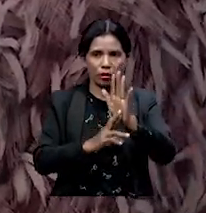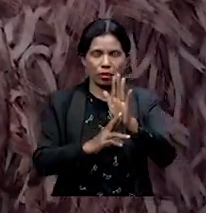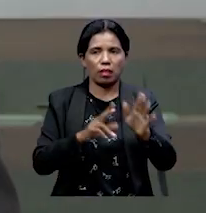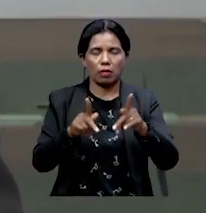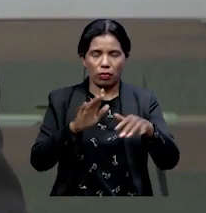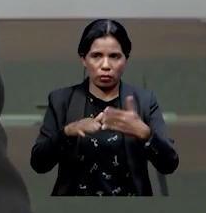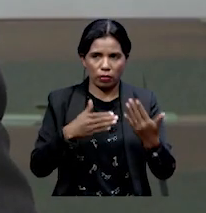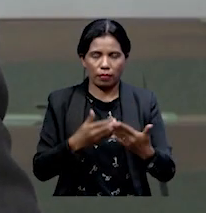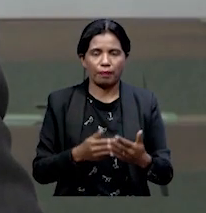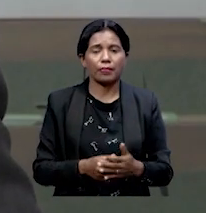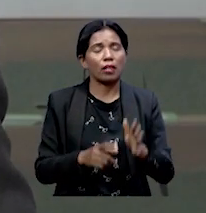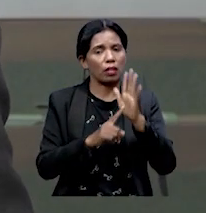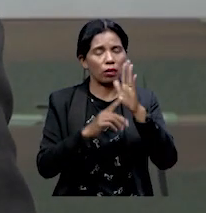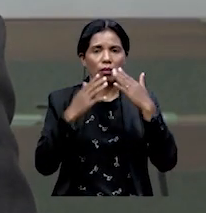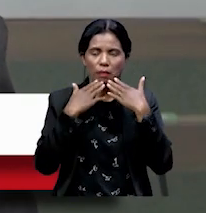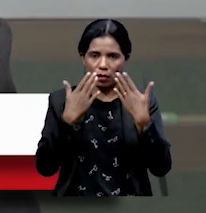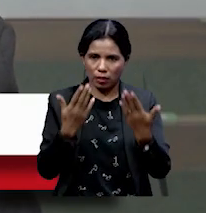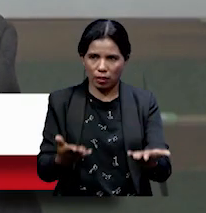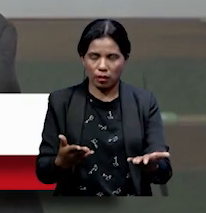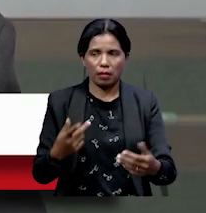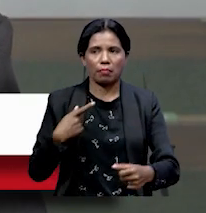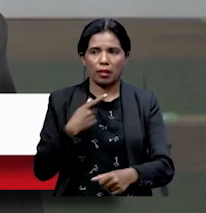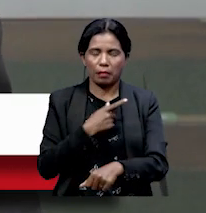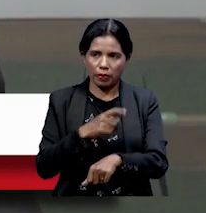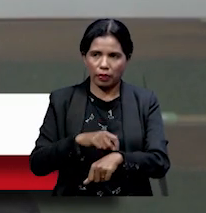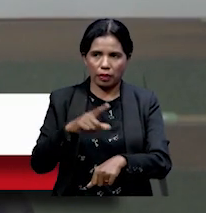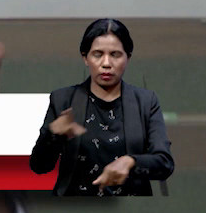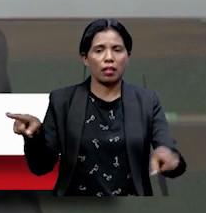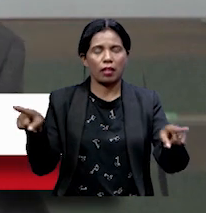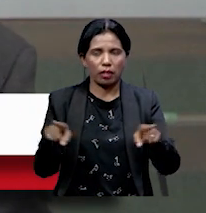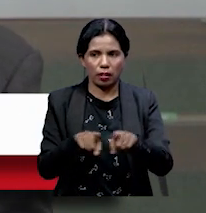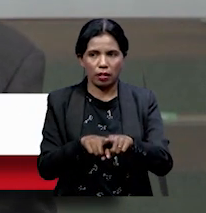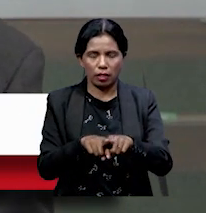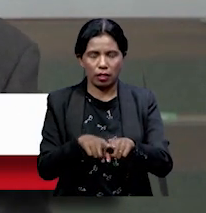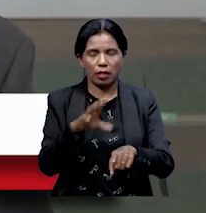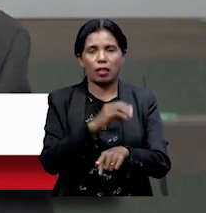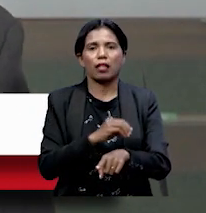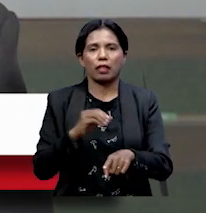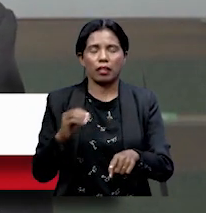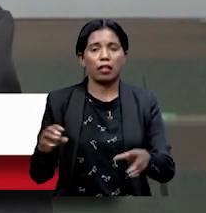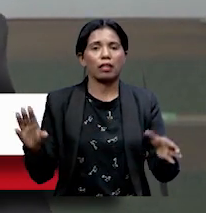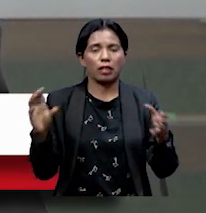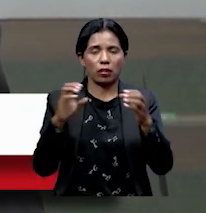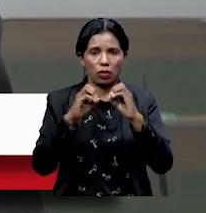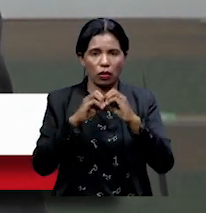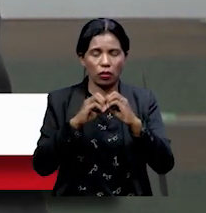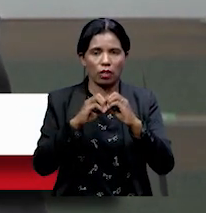Nian. Atomos agradecimento ao Parlamento Nacional, no dar órgão legislador,